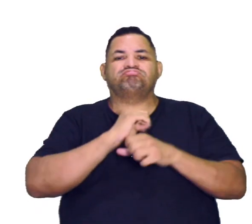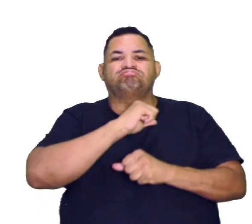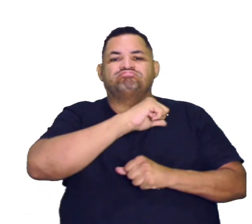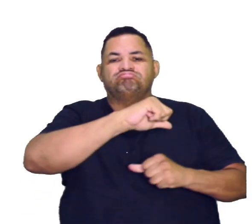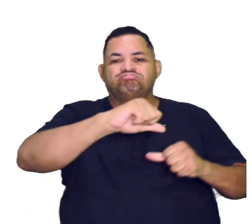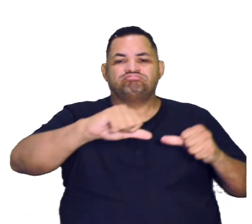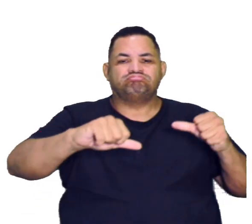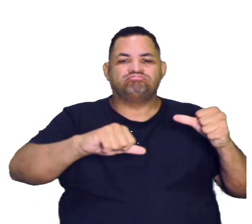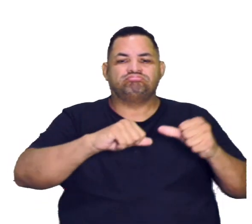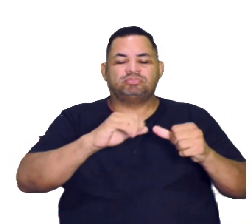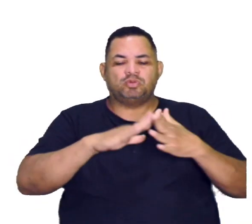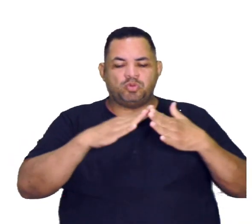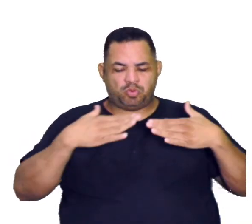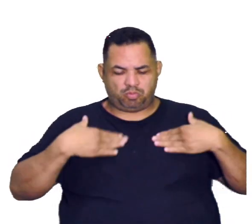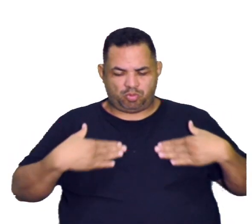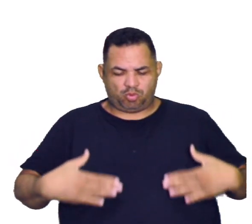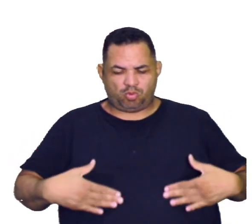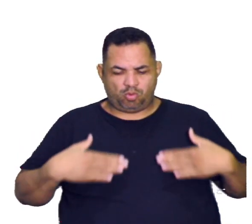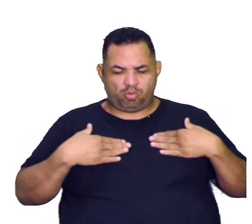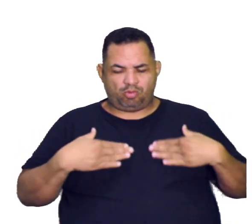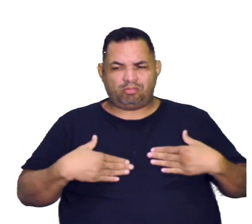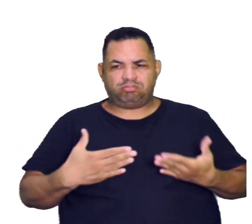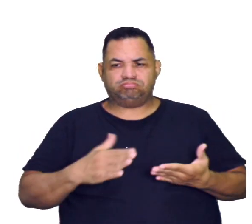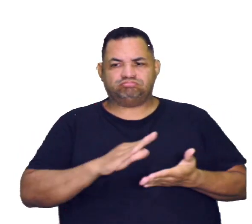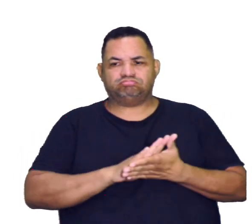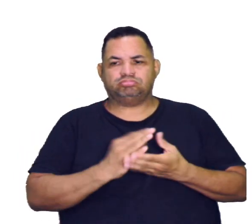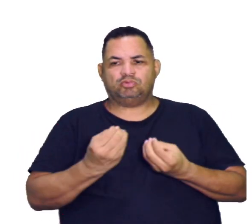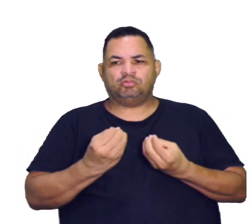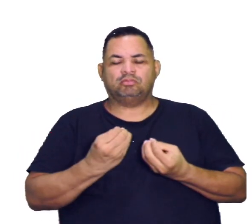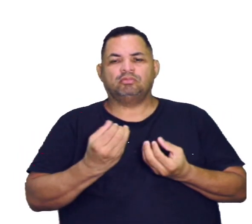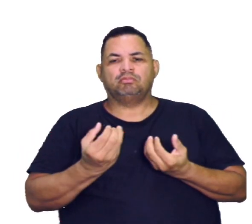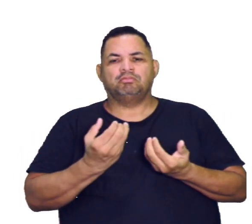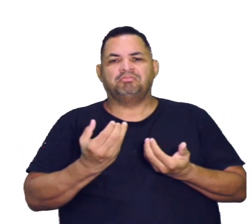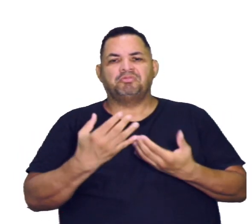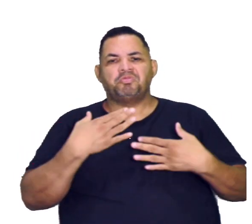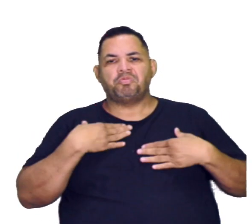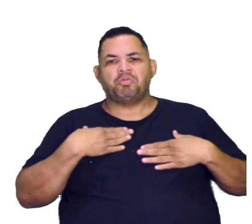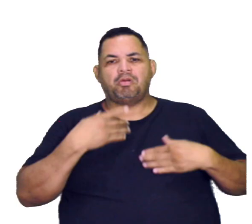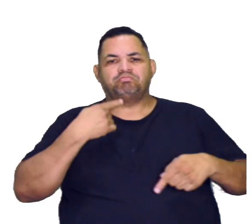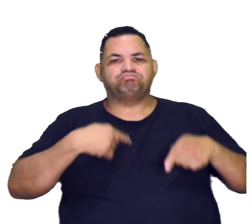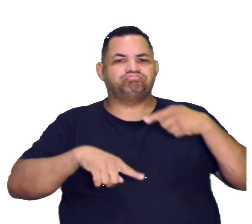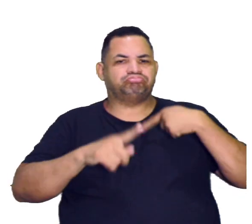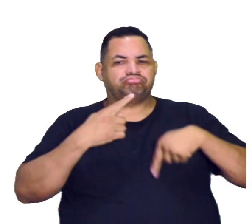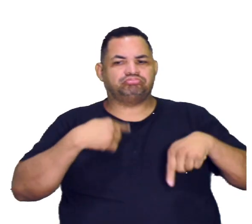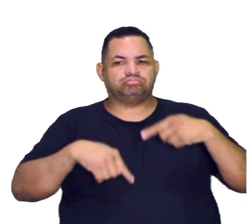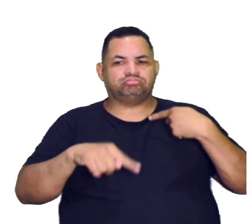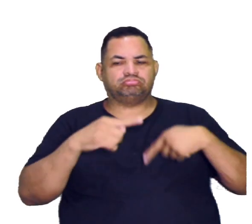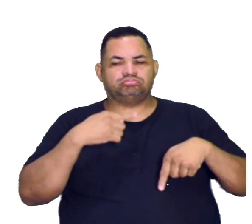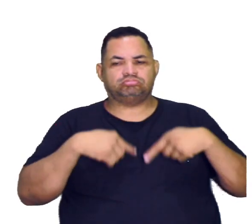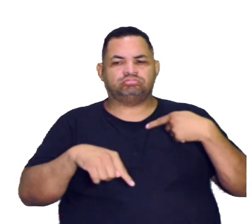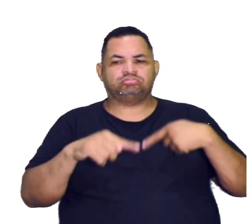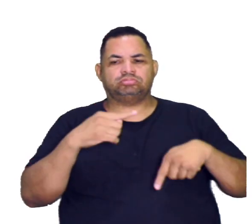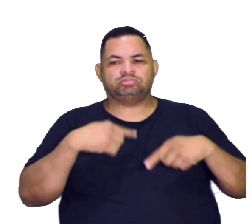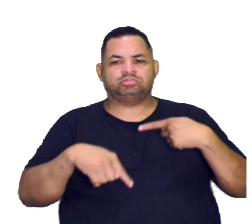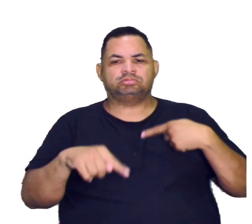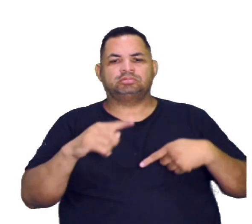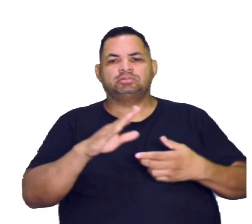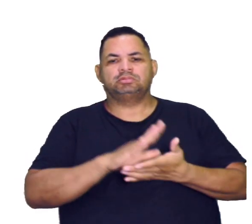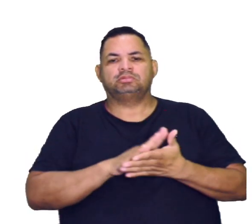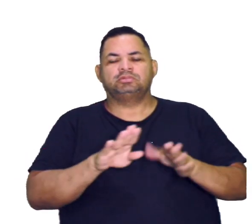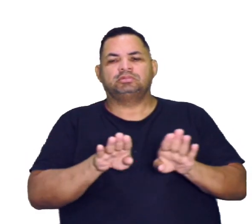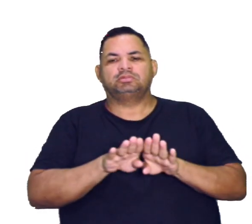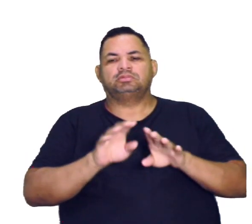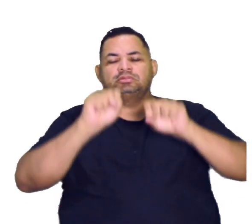o funcionamento do nosso organismo. Tudo bem? Beleza. Desde as células até mesmo